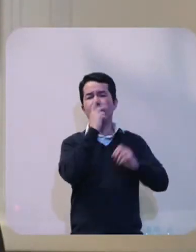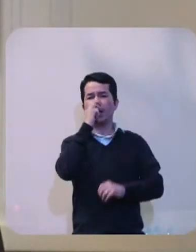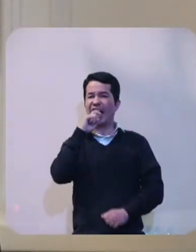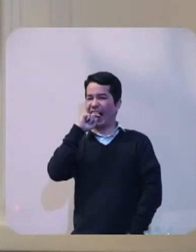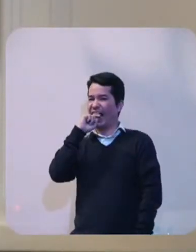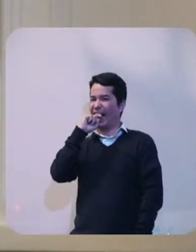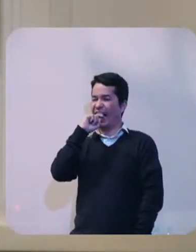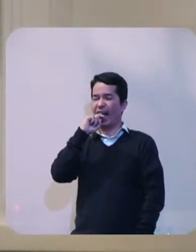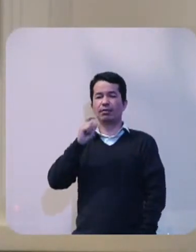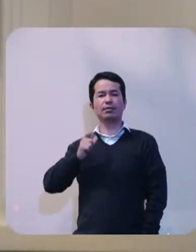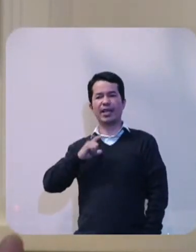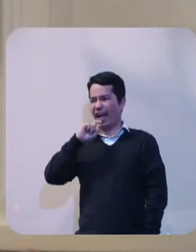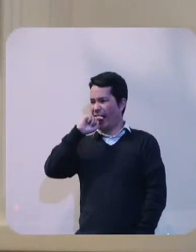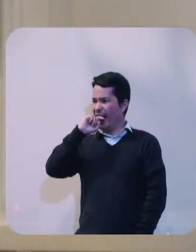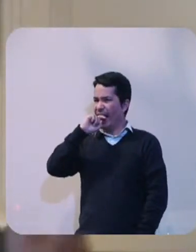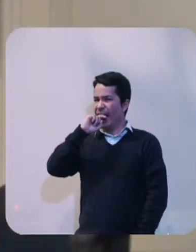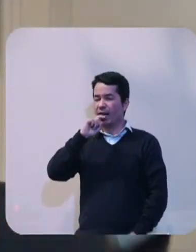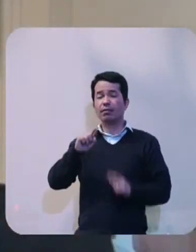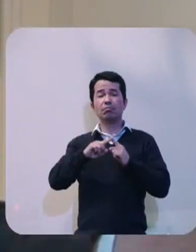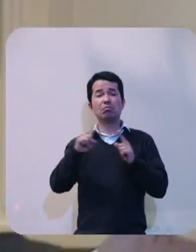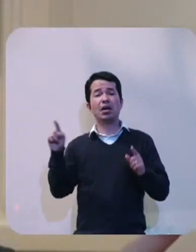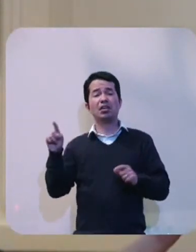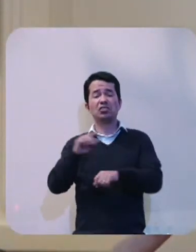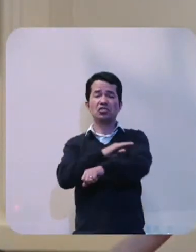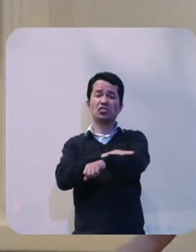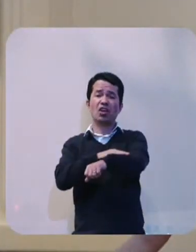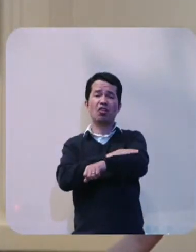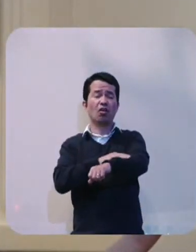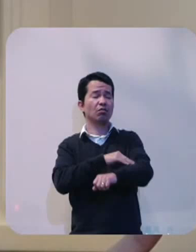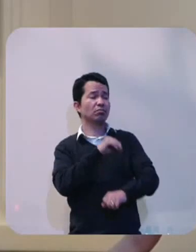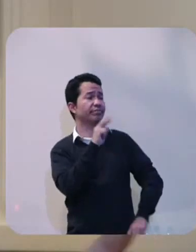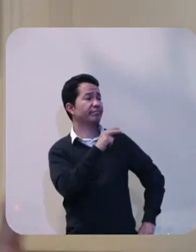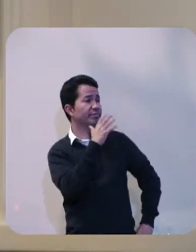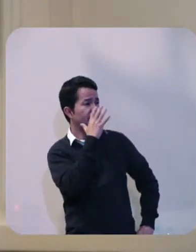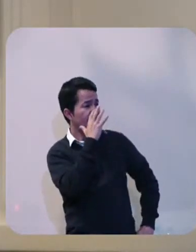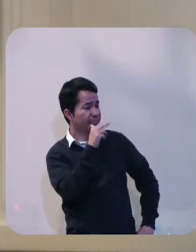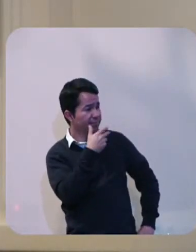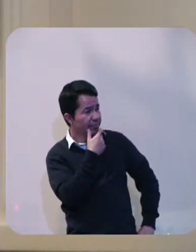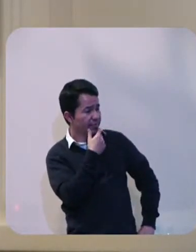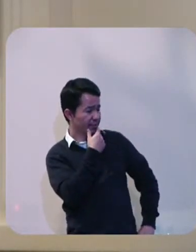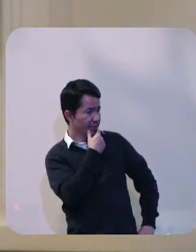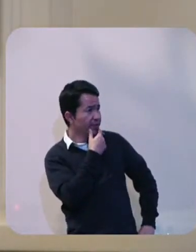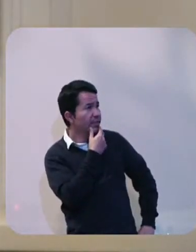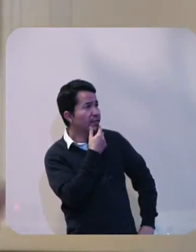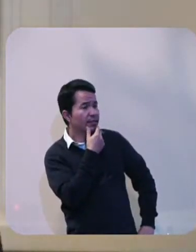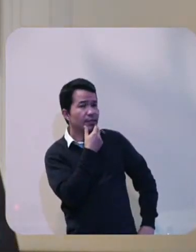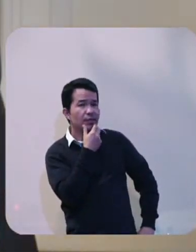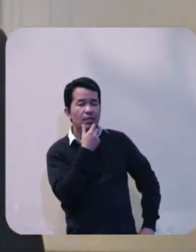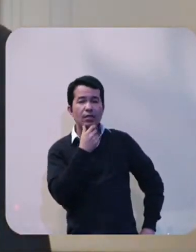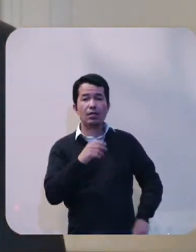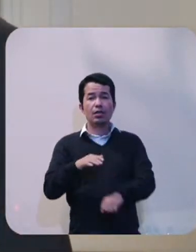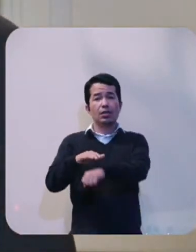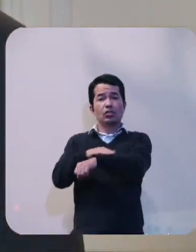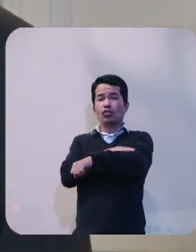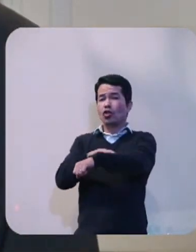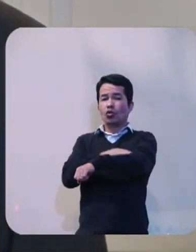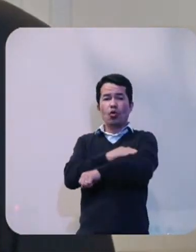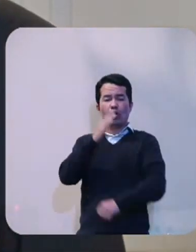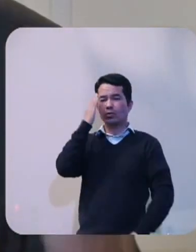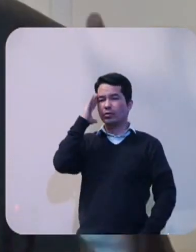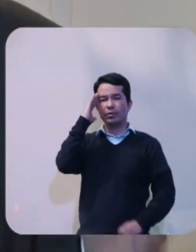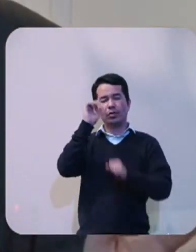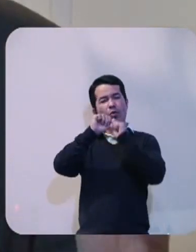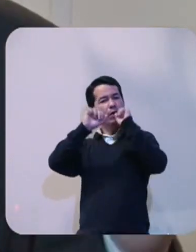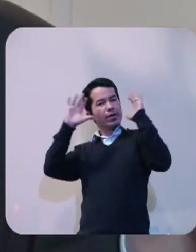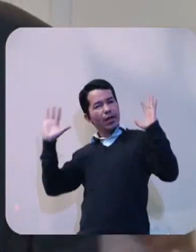José, mas ele só ficou olhando para isso. Ele não entendeu que era papel dele ou missão